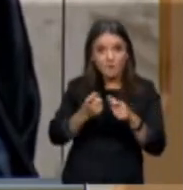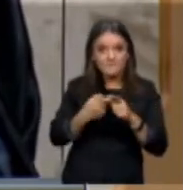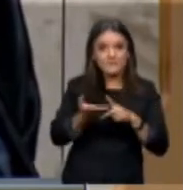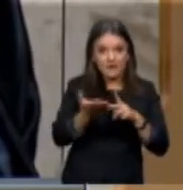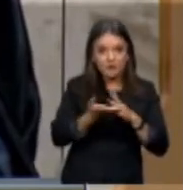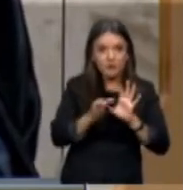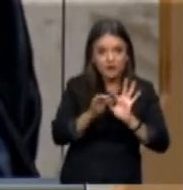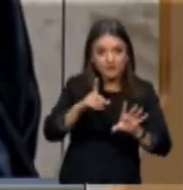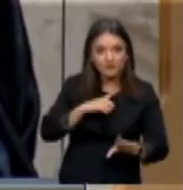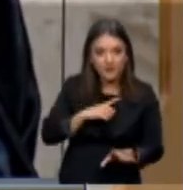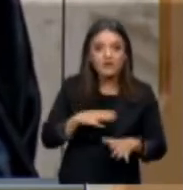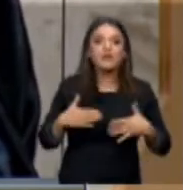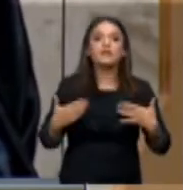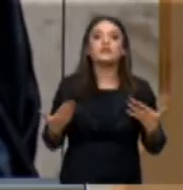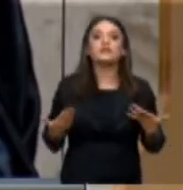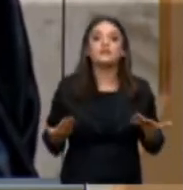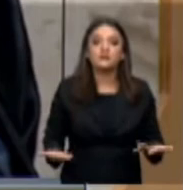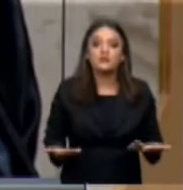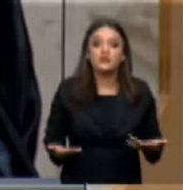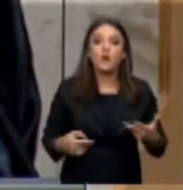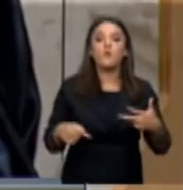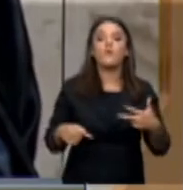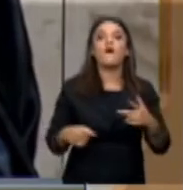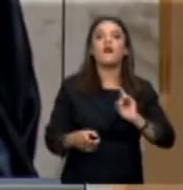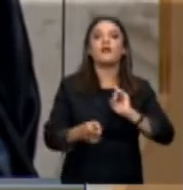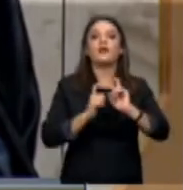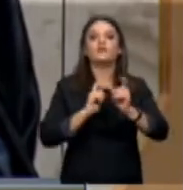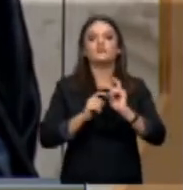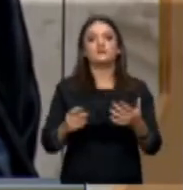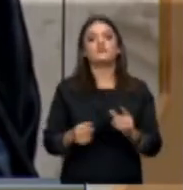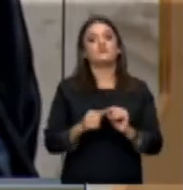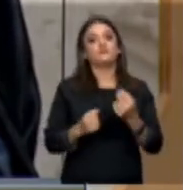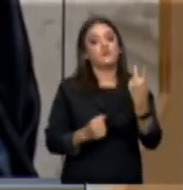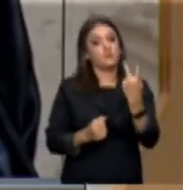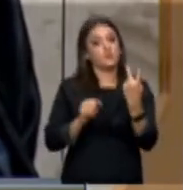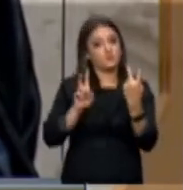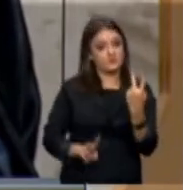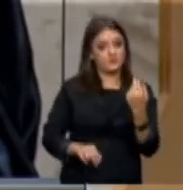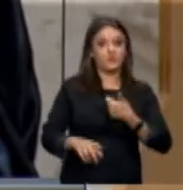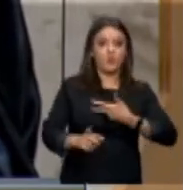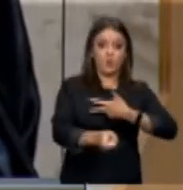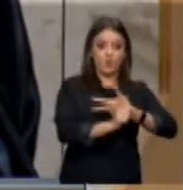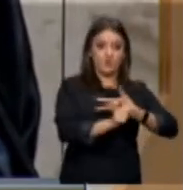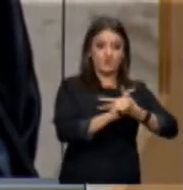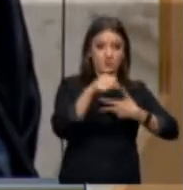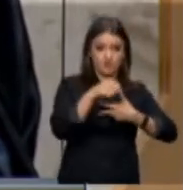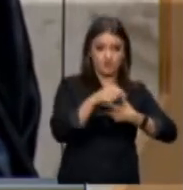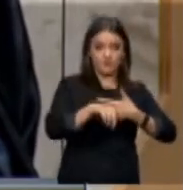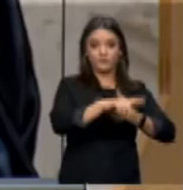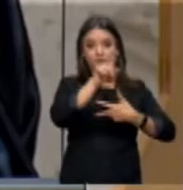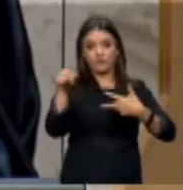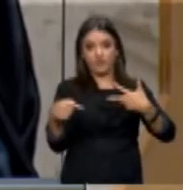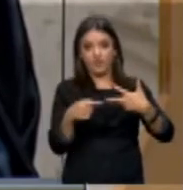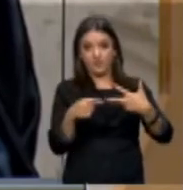o Estado-administração aí atua duplamente. O Poder Executivo, como Estado-administração,